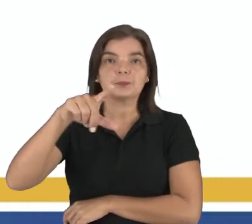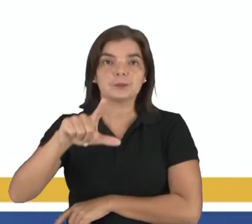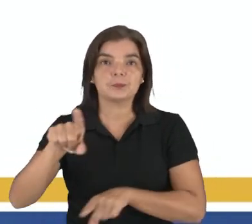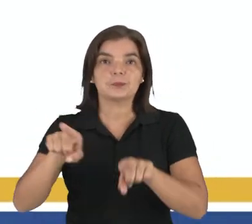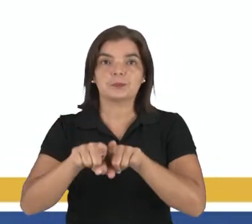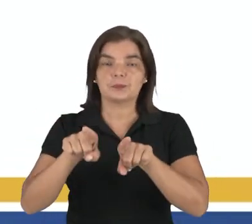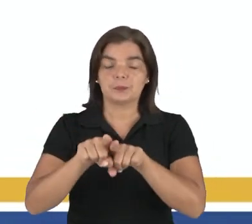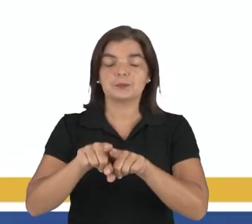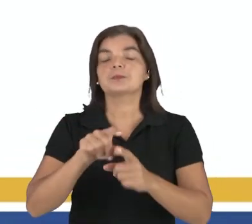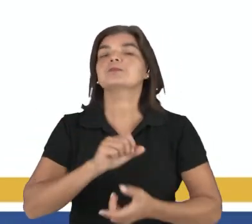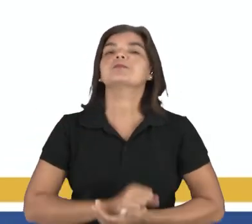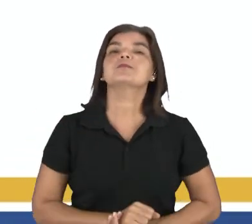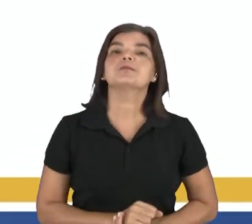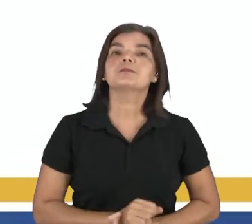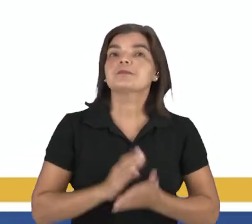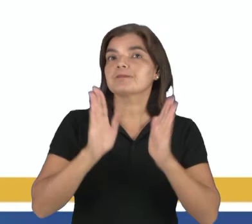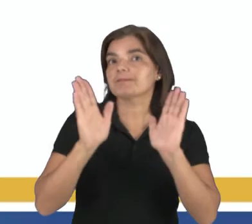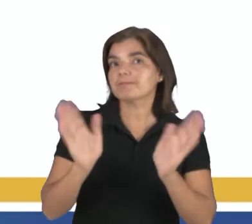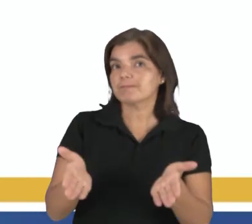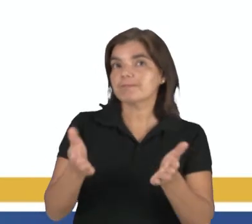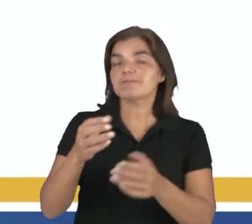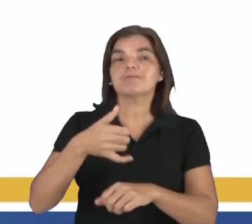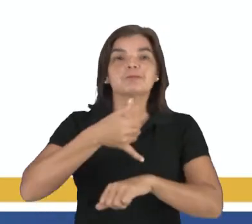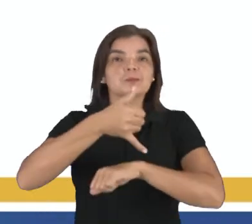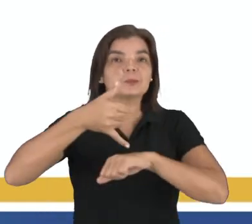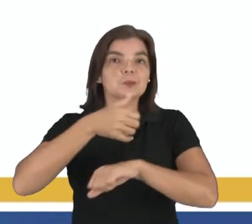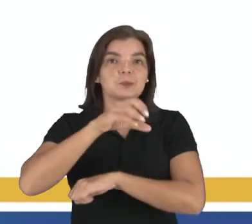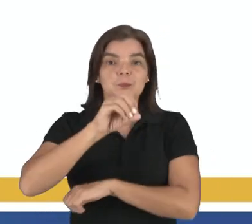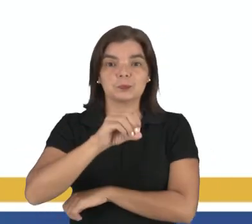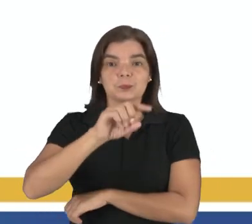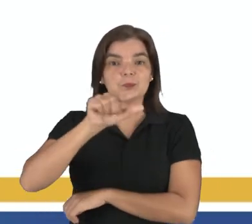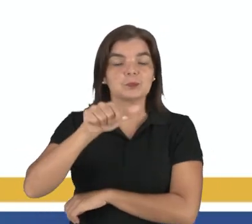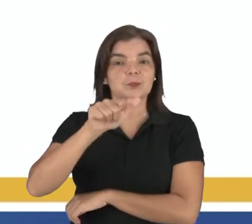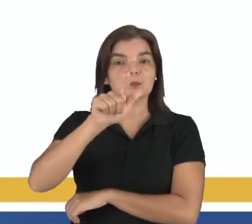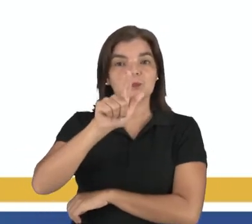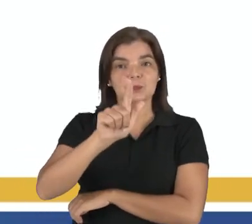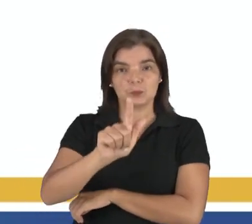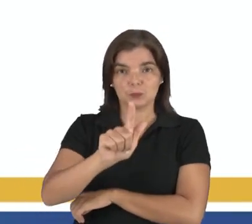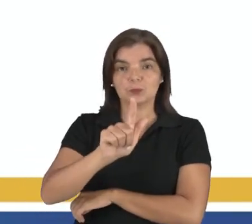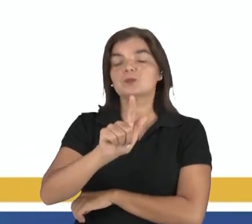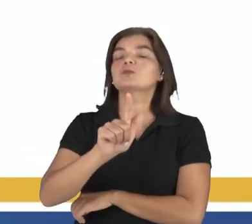por ml. Já o óleo terá